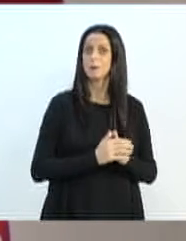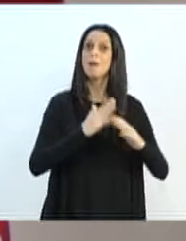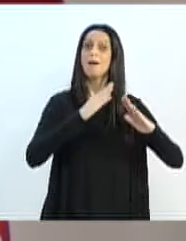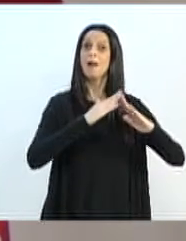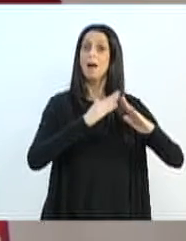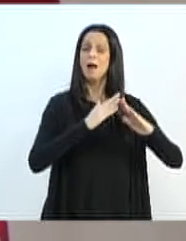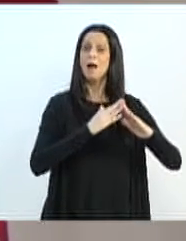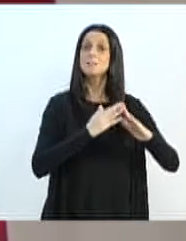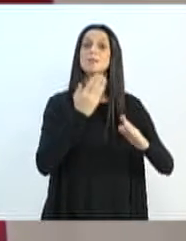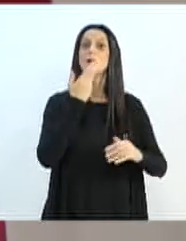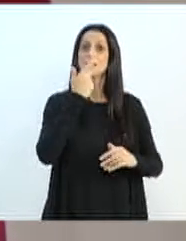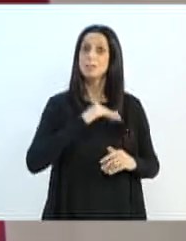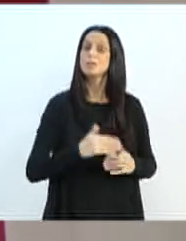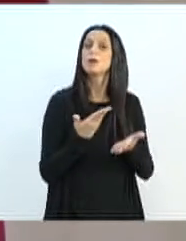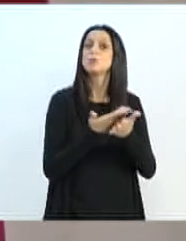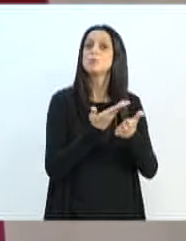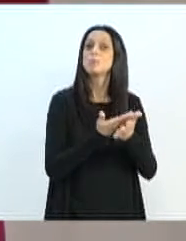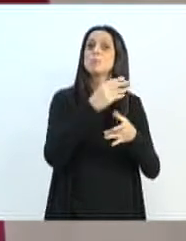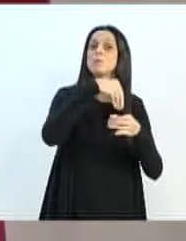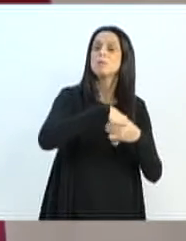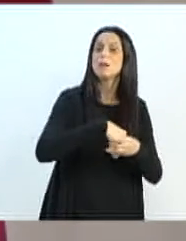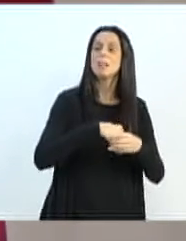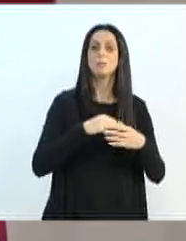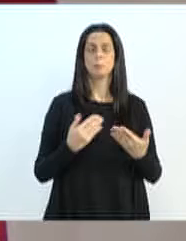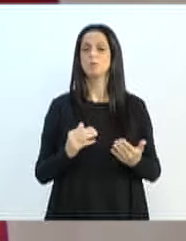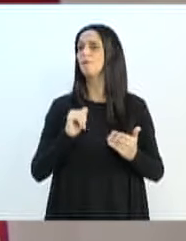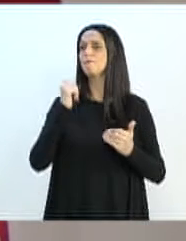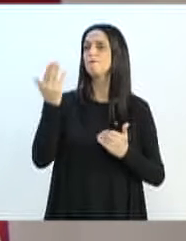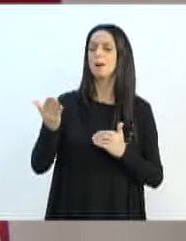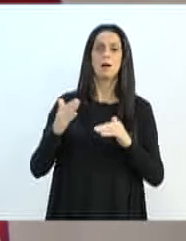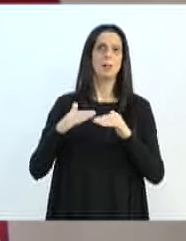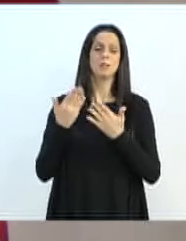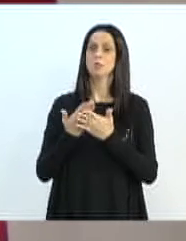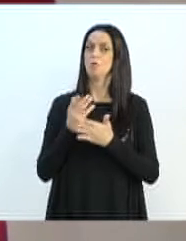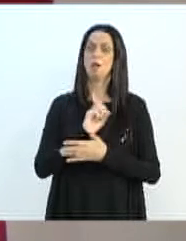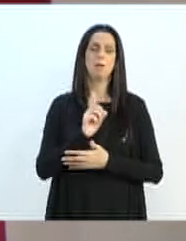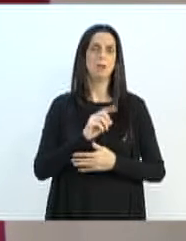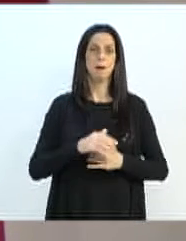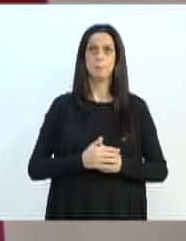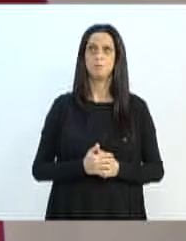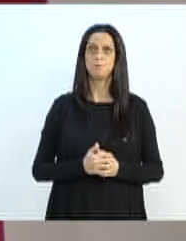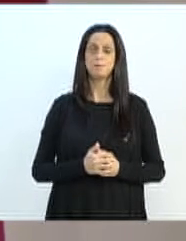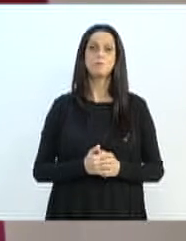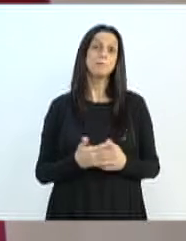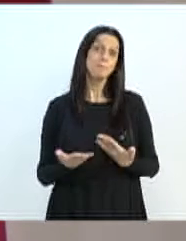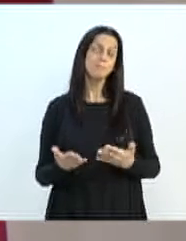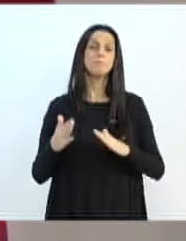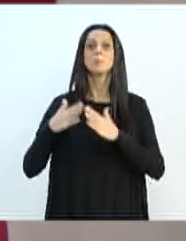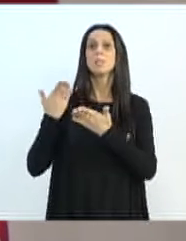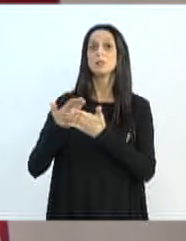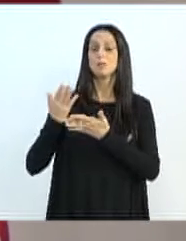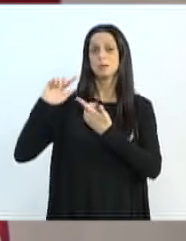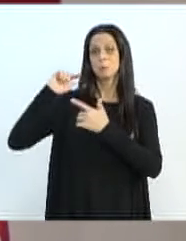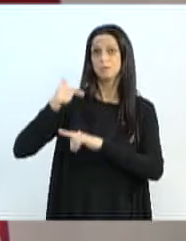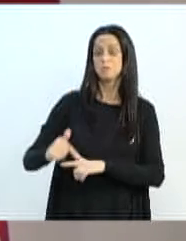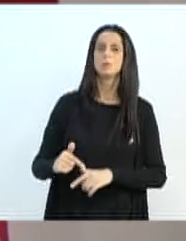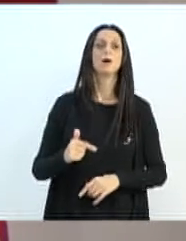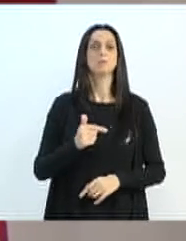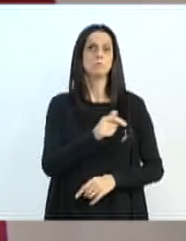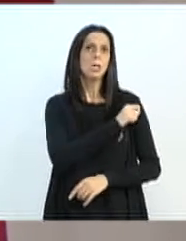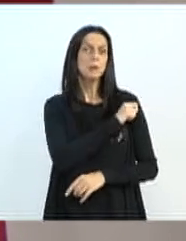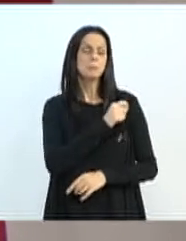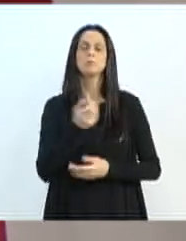No ensino tradicional, as pessoas conseguem interagir com